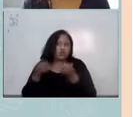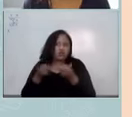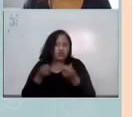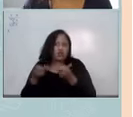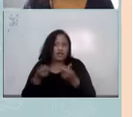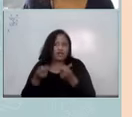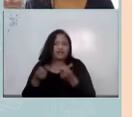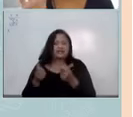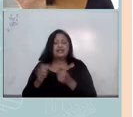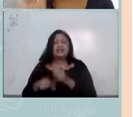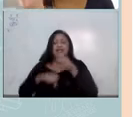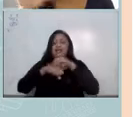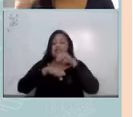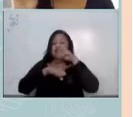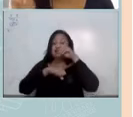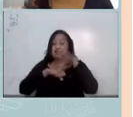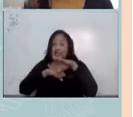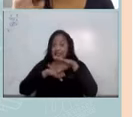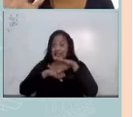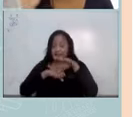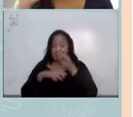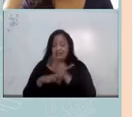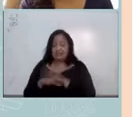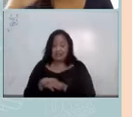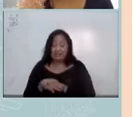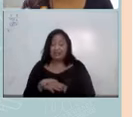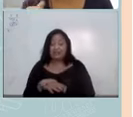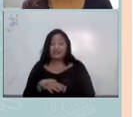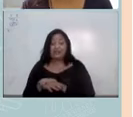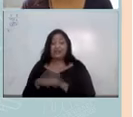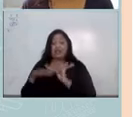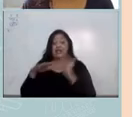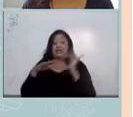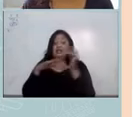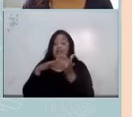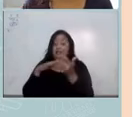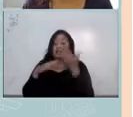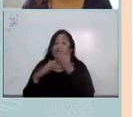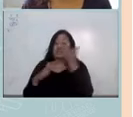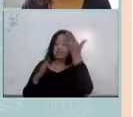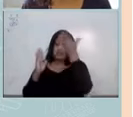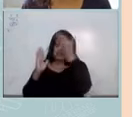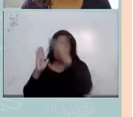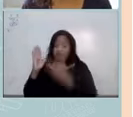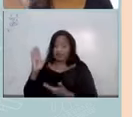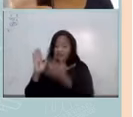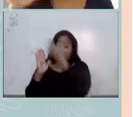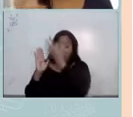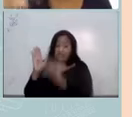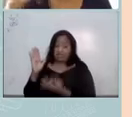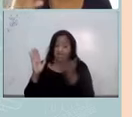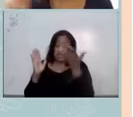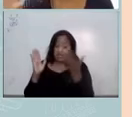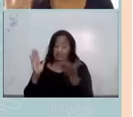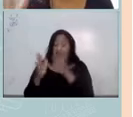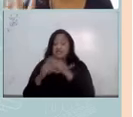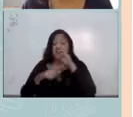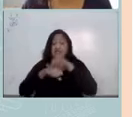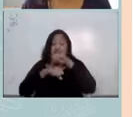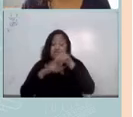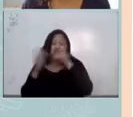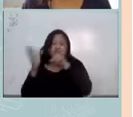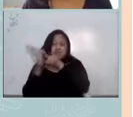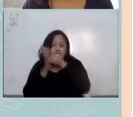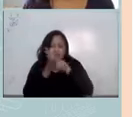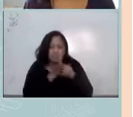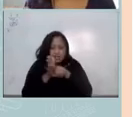da Fiocruz, eles têm uma seção só sobre isso, que foi de lá justamente que eu peguei essa lista das doenças negligenciadas, e aí tem um textinho explicando melhor